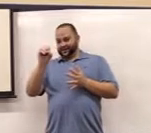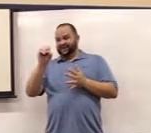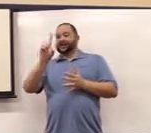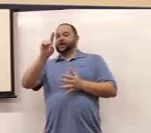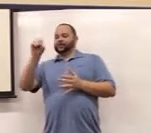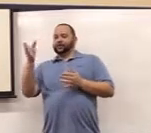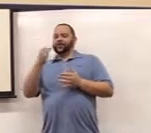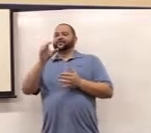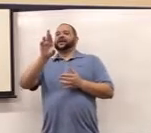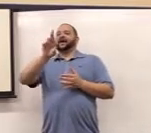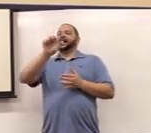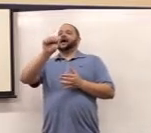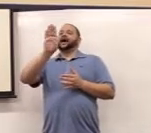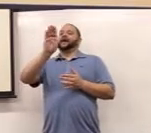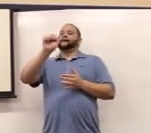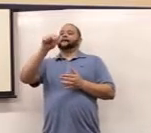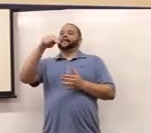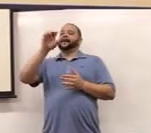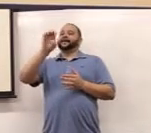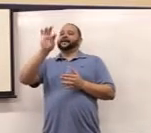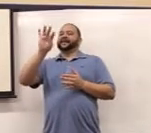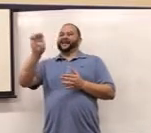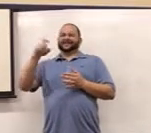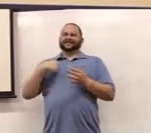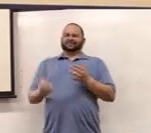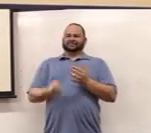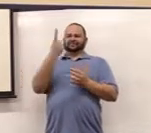Quem aqui chama Oliveira? Tem sobrenome Oliveira?